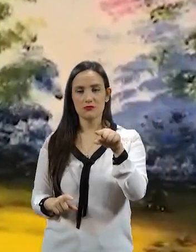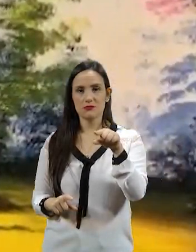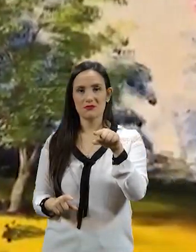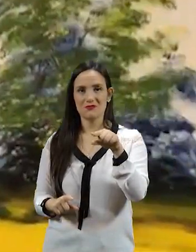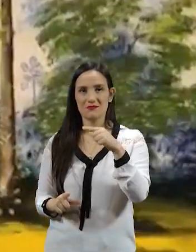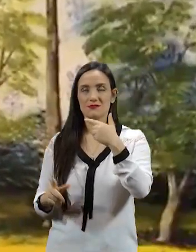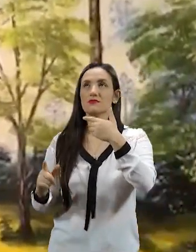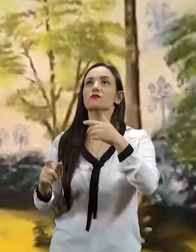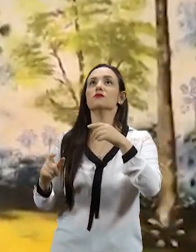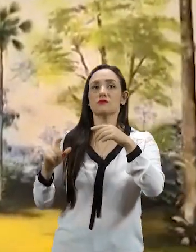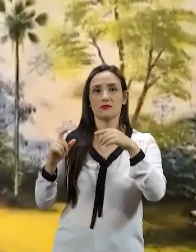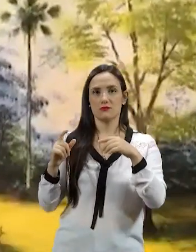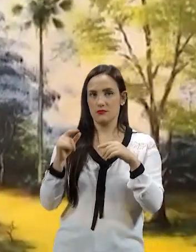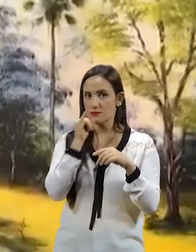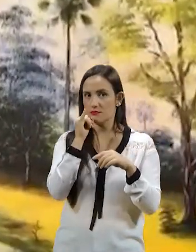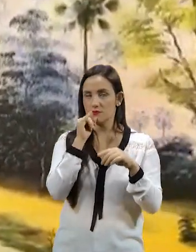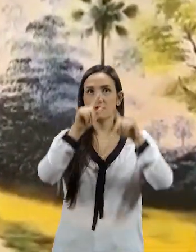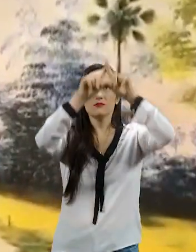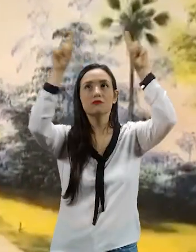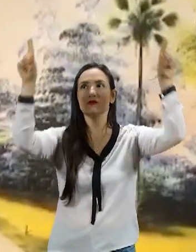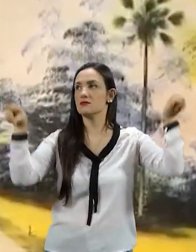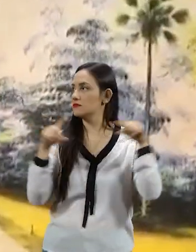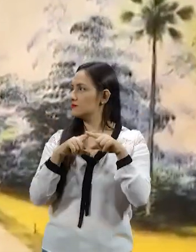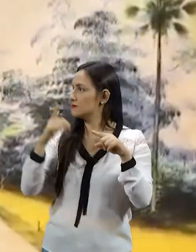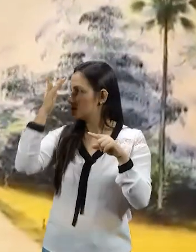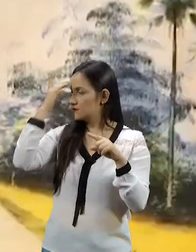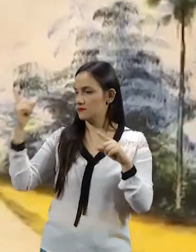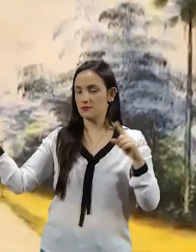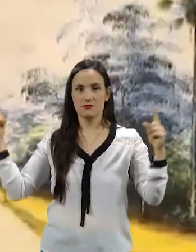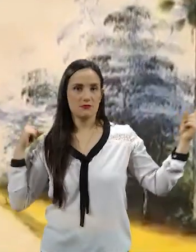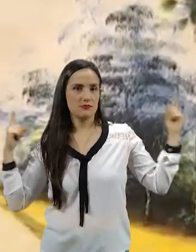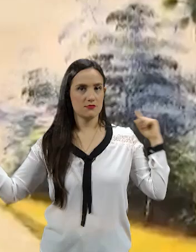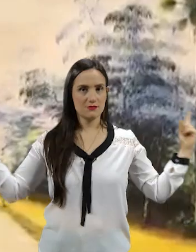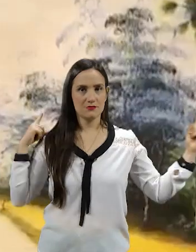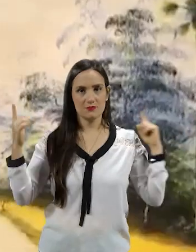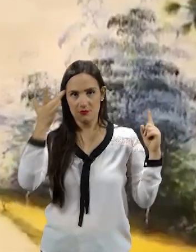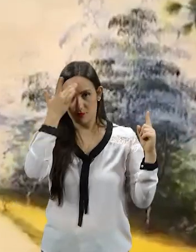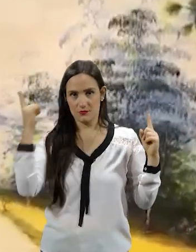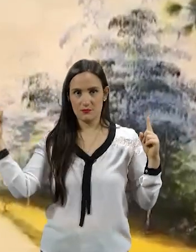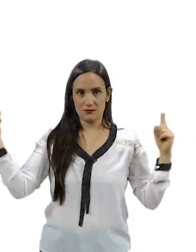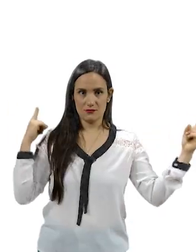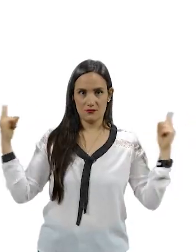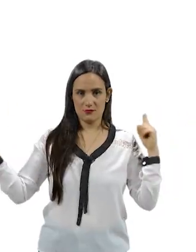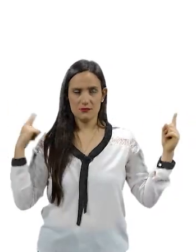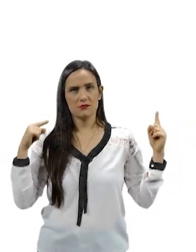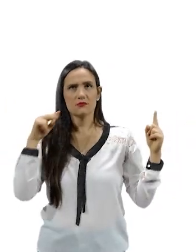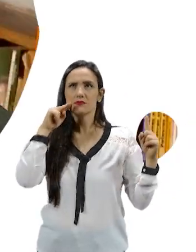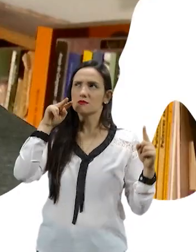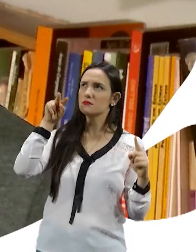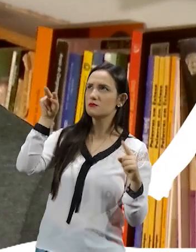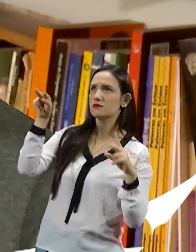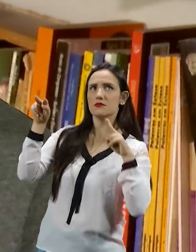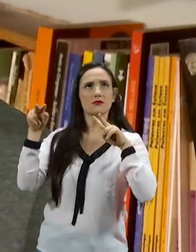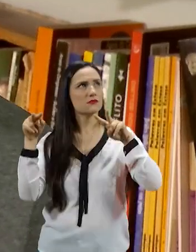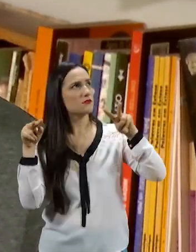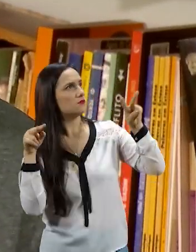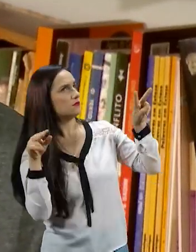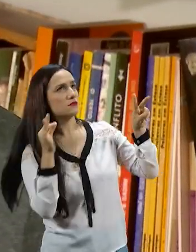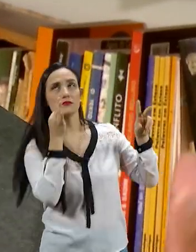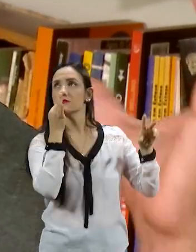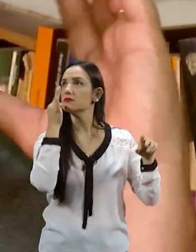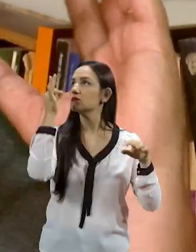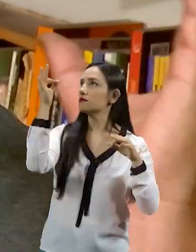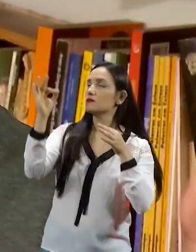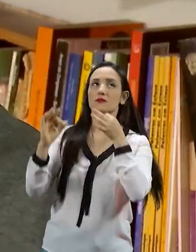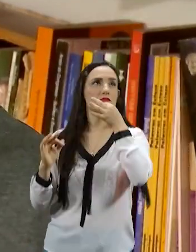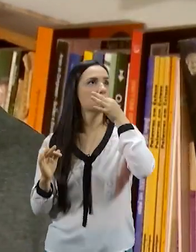você tem a participação do público em sua obra. Ela tem aquela interferência diária, né, que as pessoas vão circulando em torno de